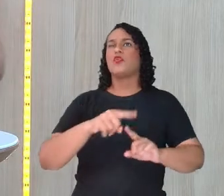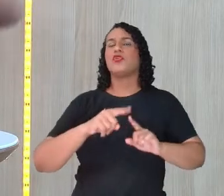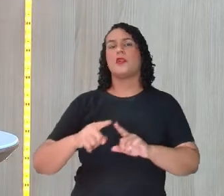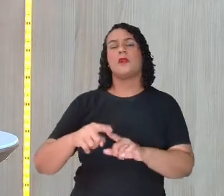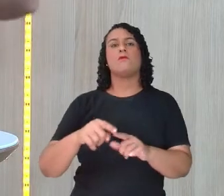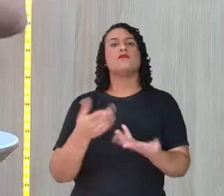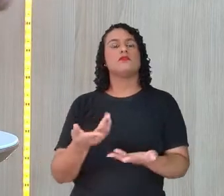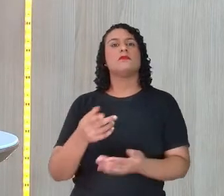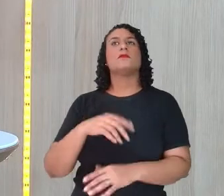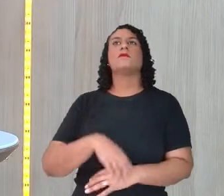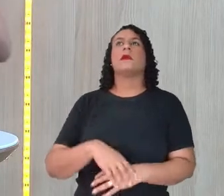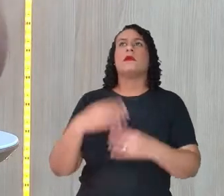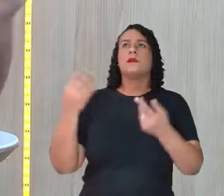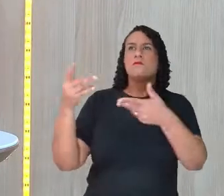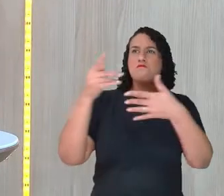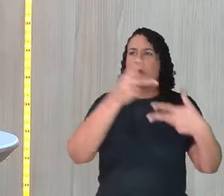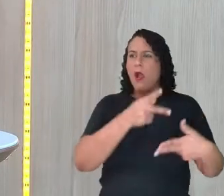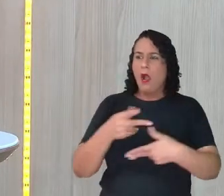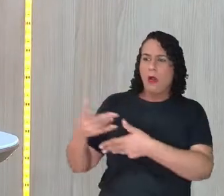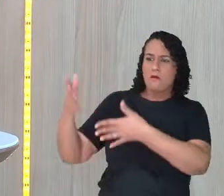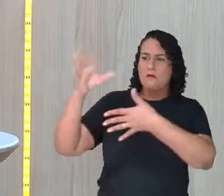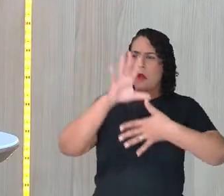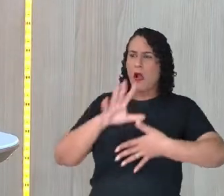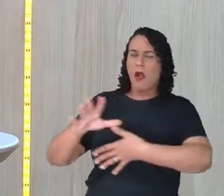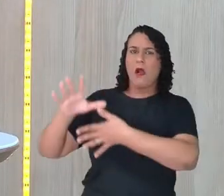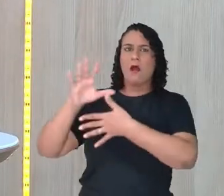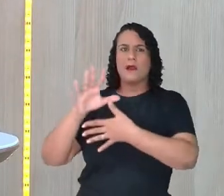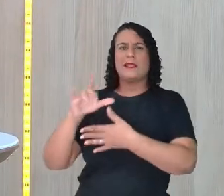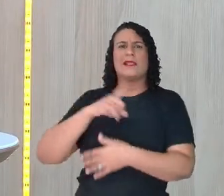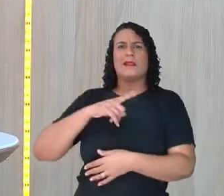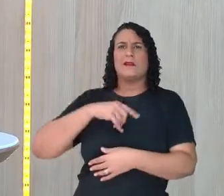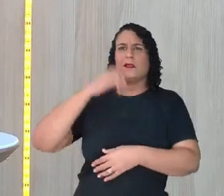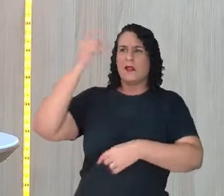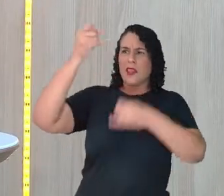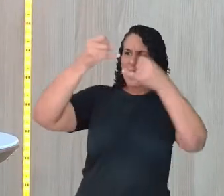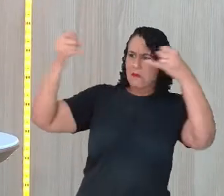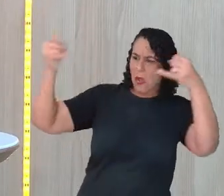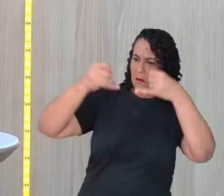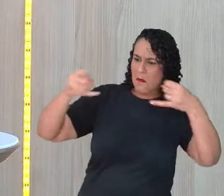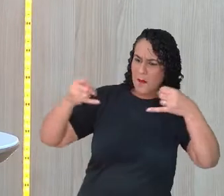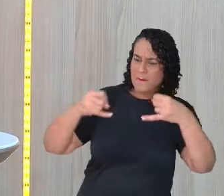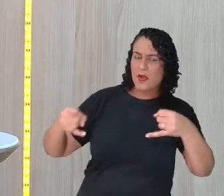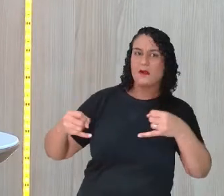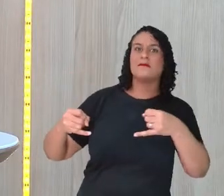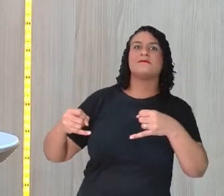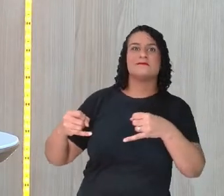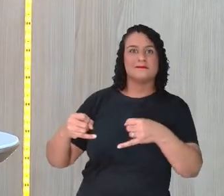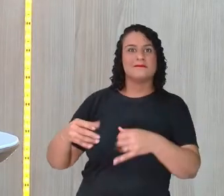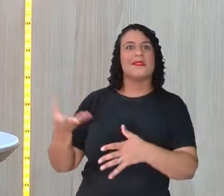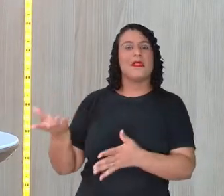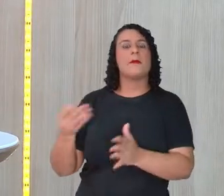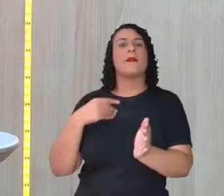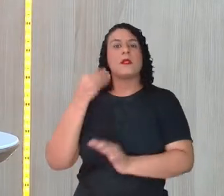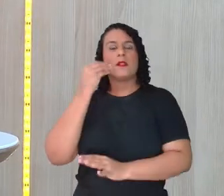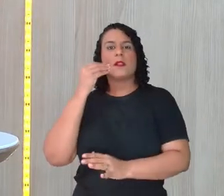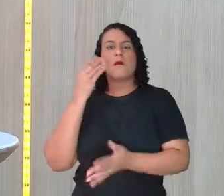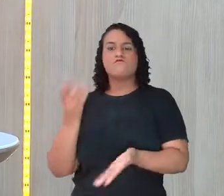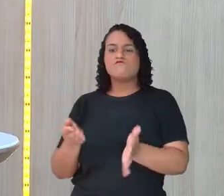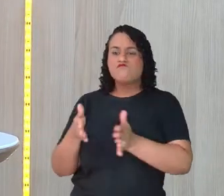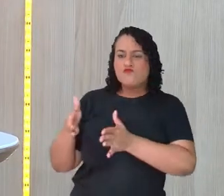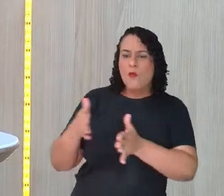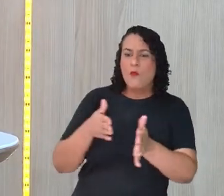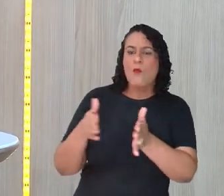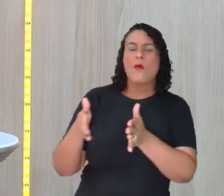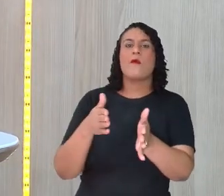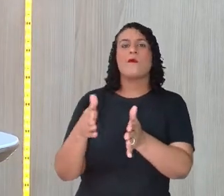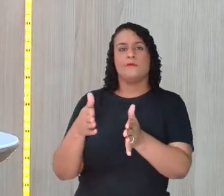tinha um monte de linha nela, assim, que era justamente para traçar as rotas. E foi desenvolvida, né, pelo nome, justamente pelos